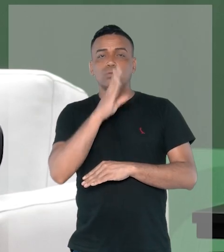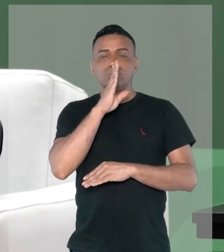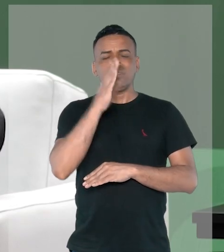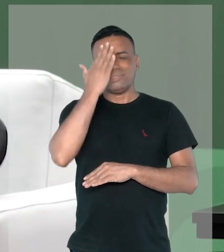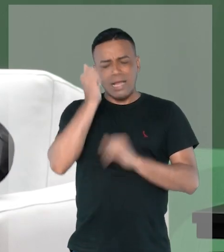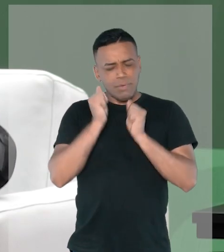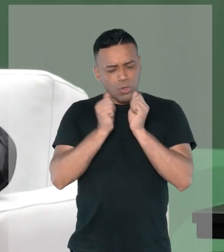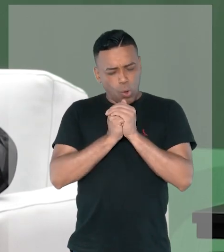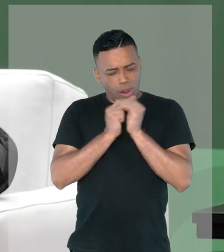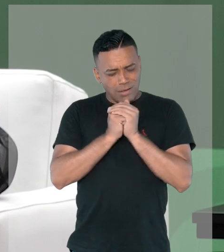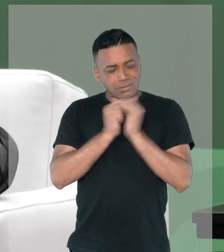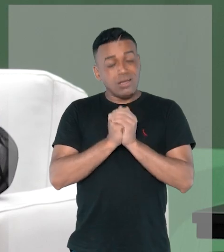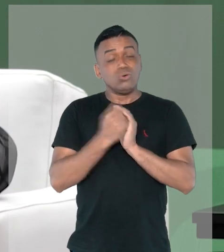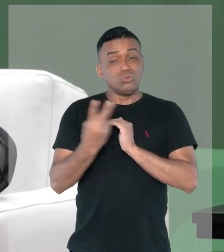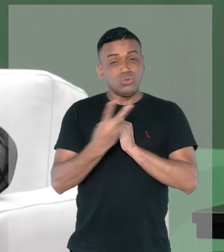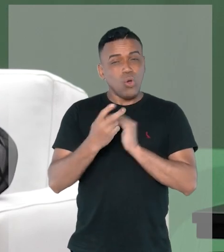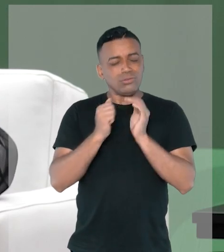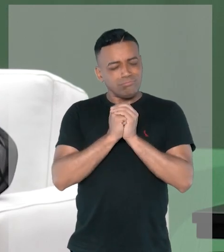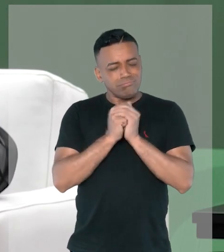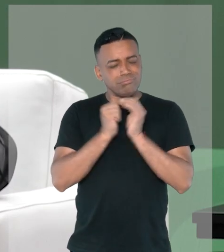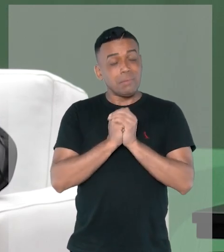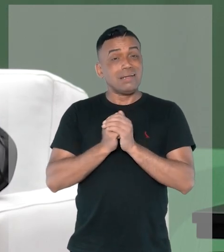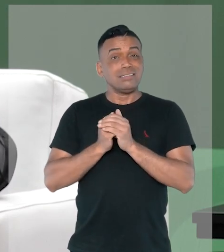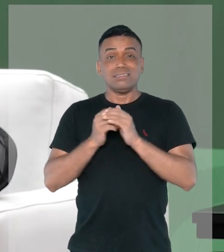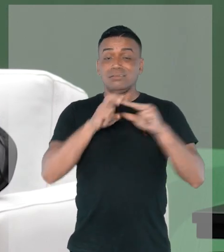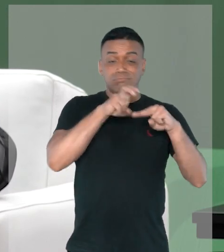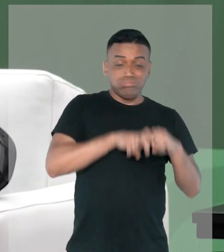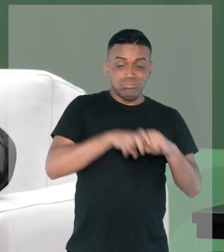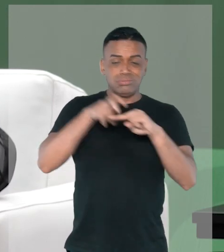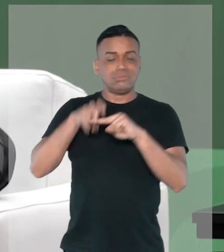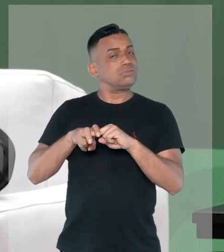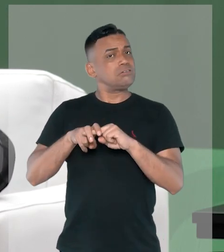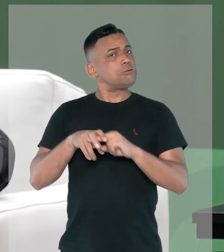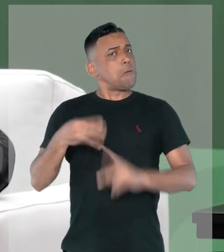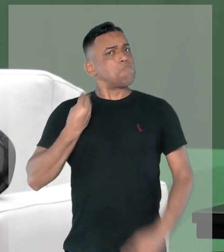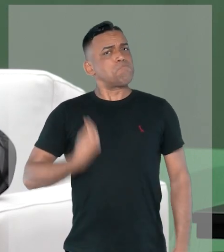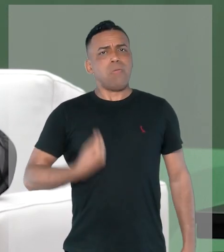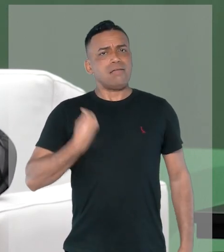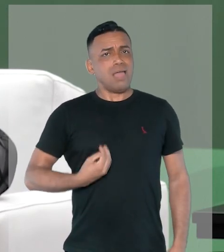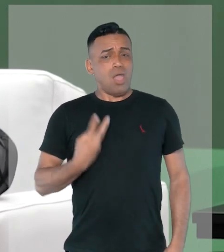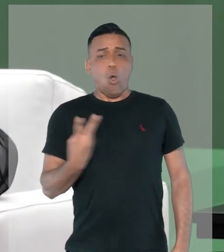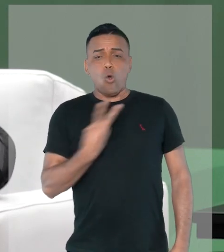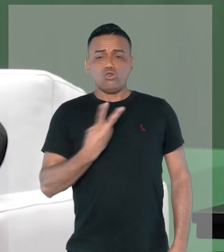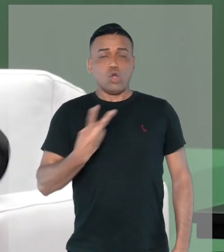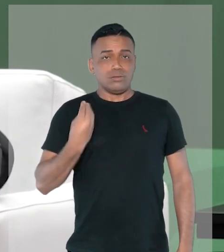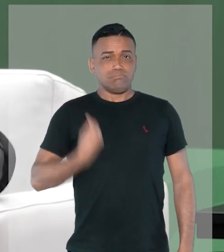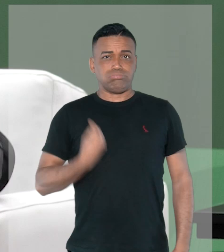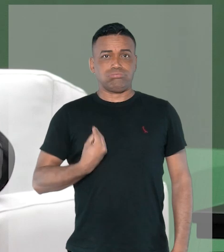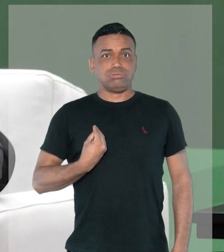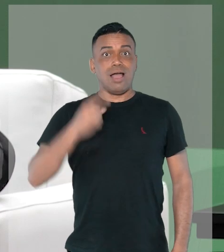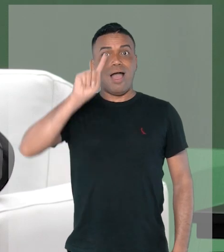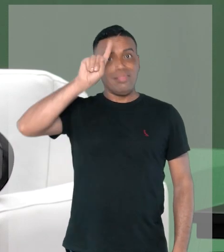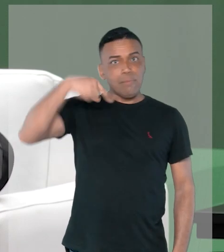uma oração, façam essa oração. Mas cheguem, estejam absolutamente presentes aonde estão. E depois comecem